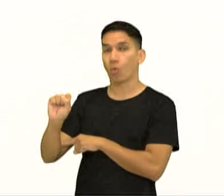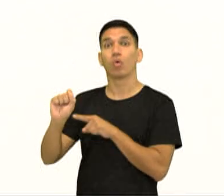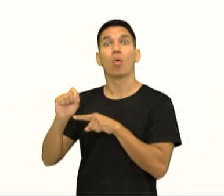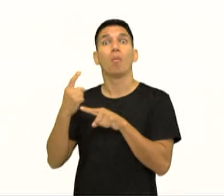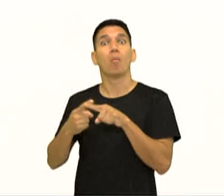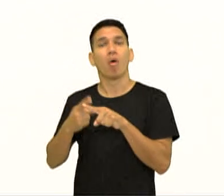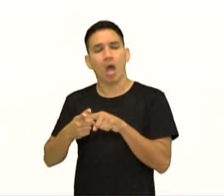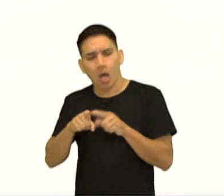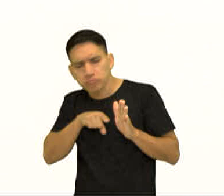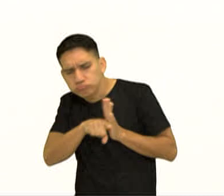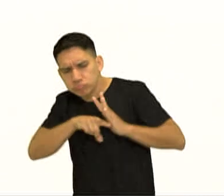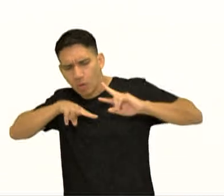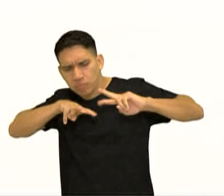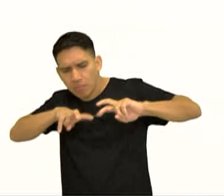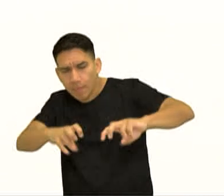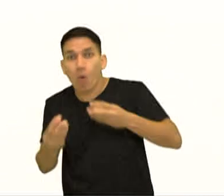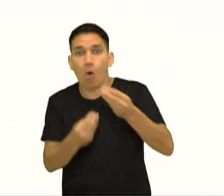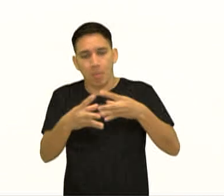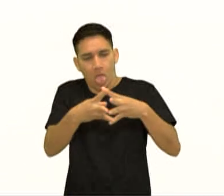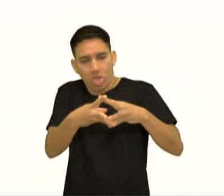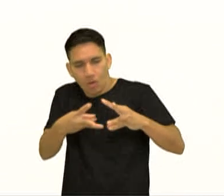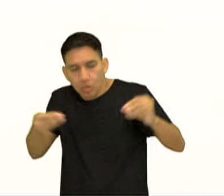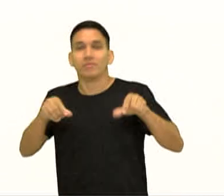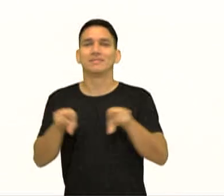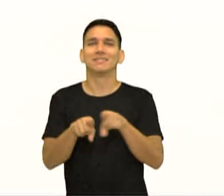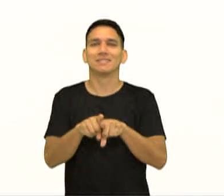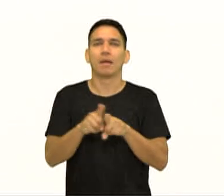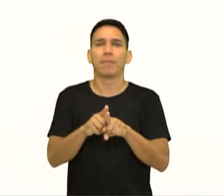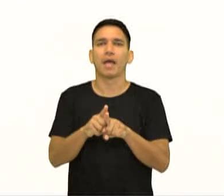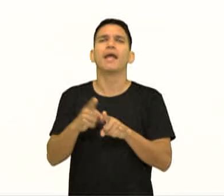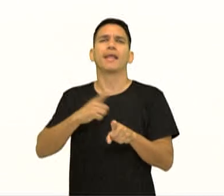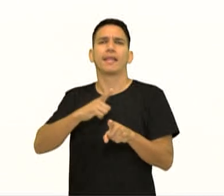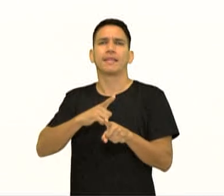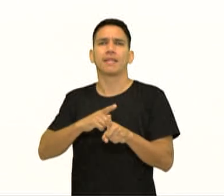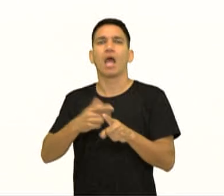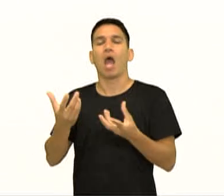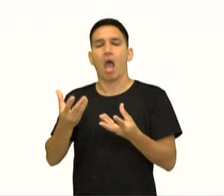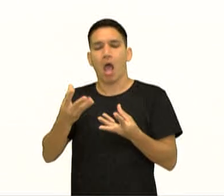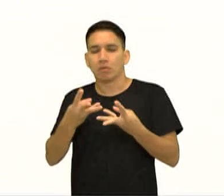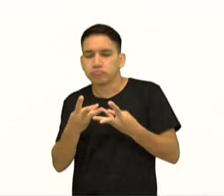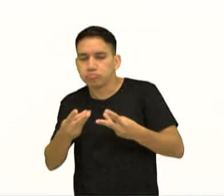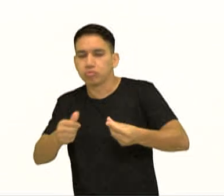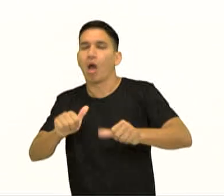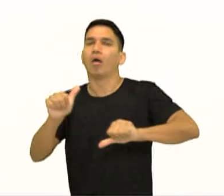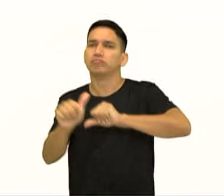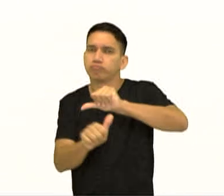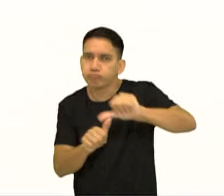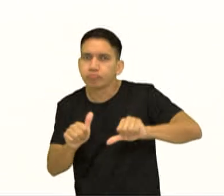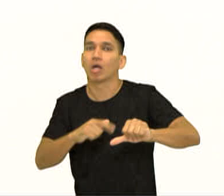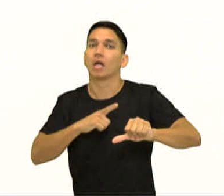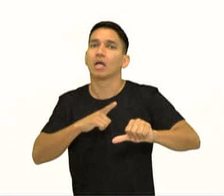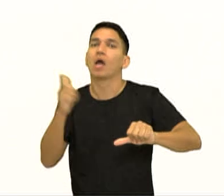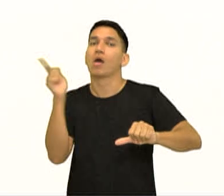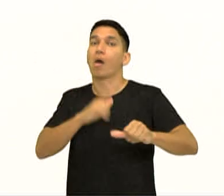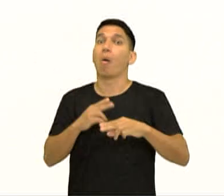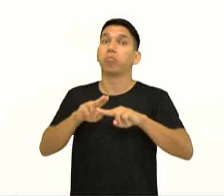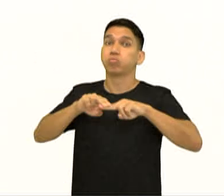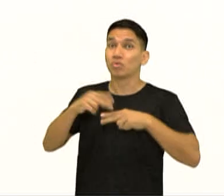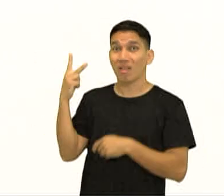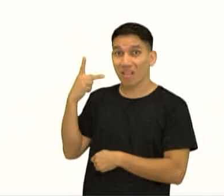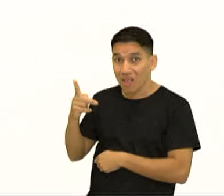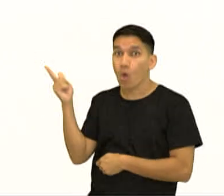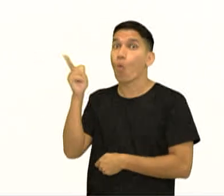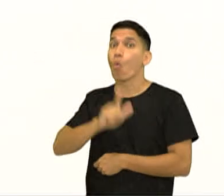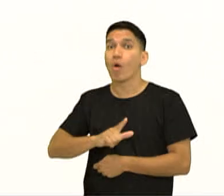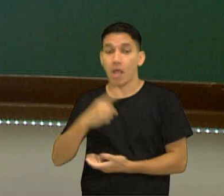elementos e a química das substâncias radioativas. É graças ao trabalho do Rutherford que a gente tem a datação radioativa das